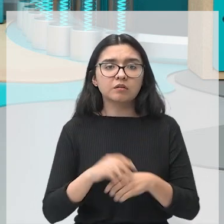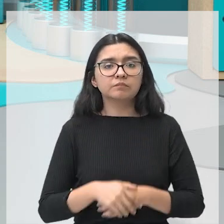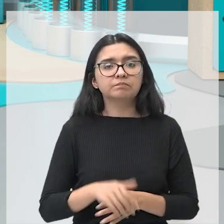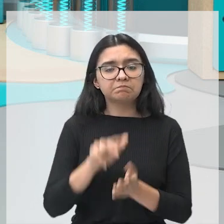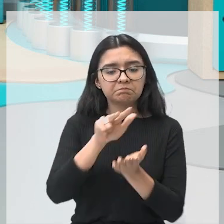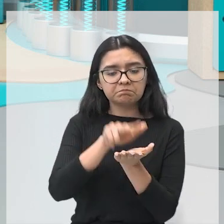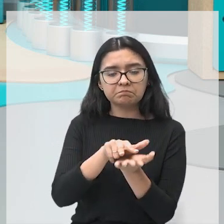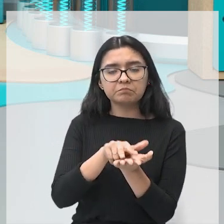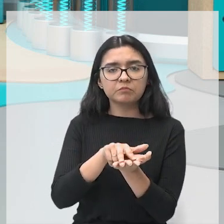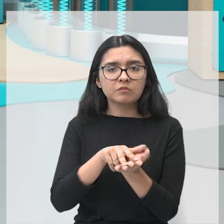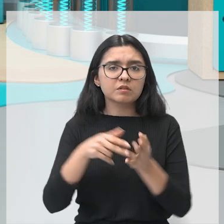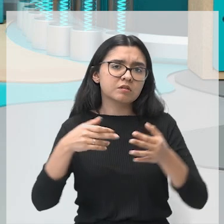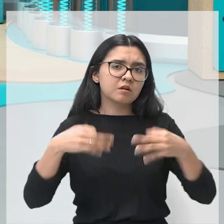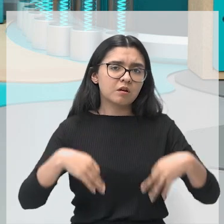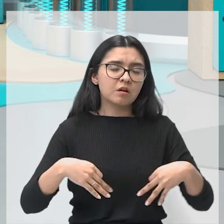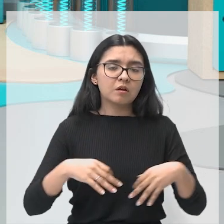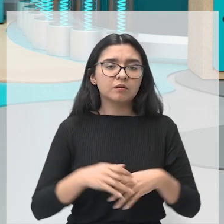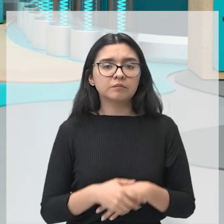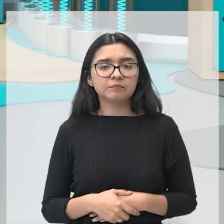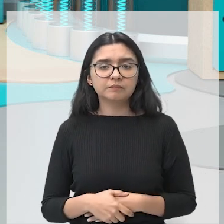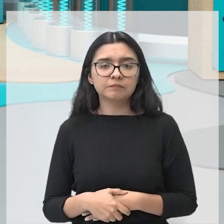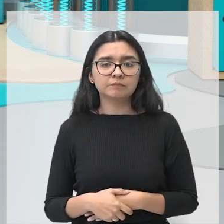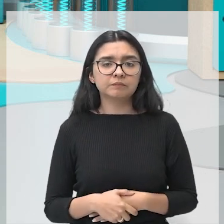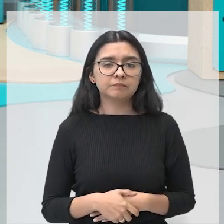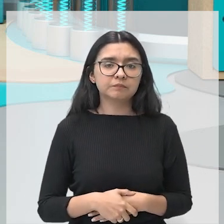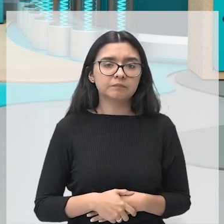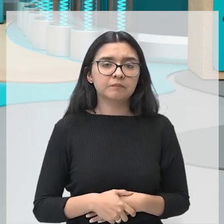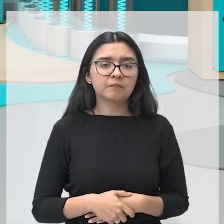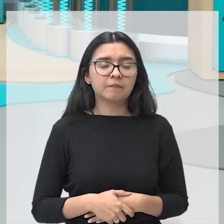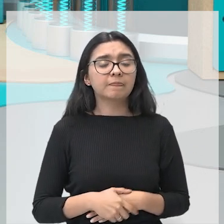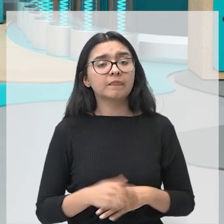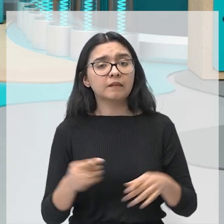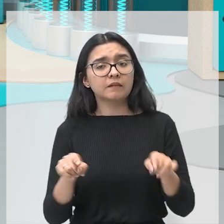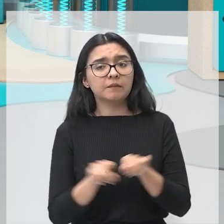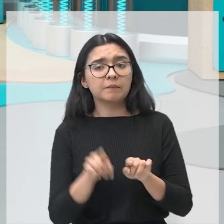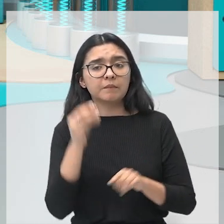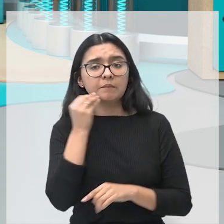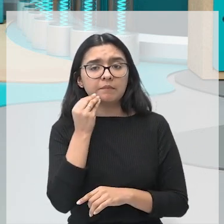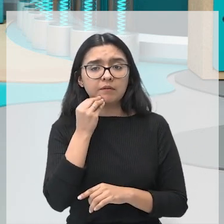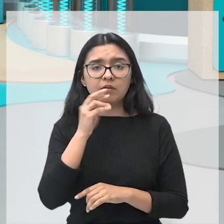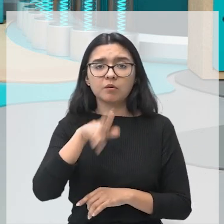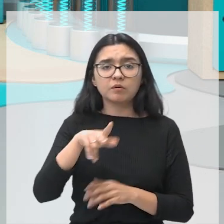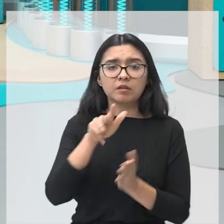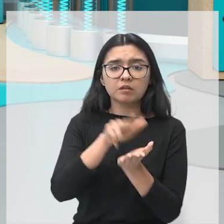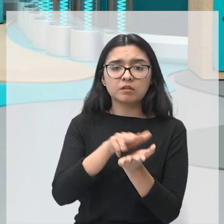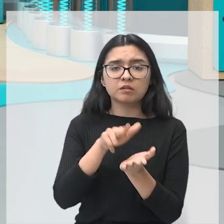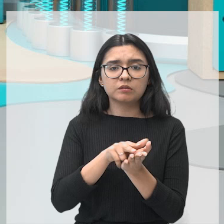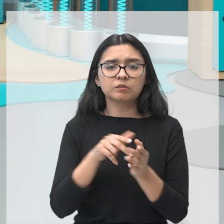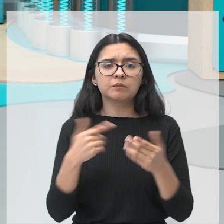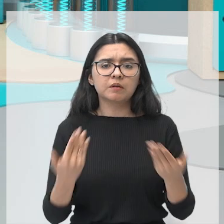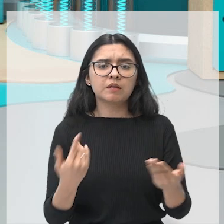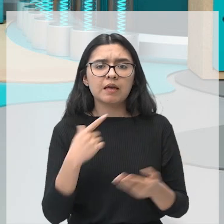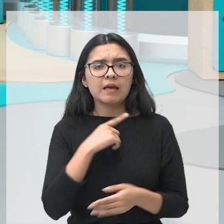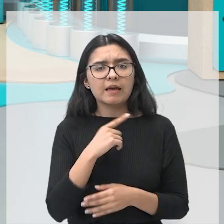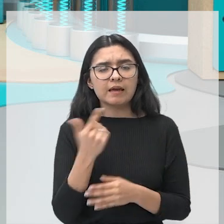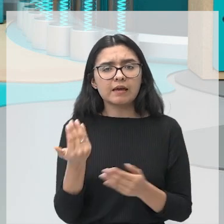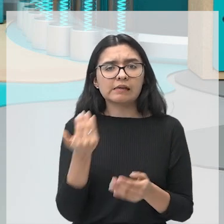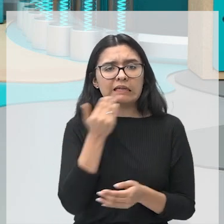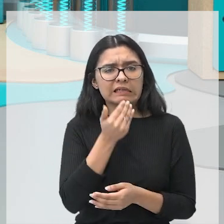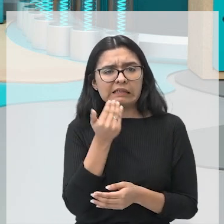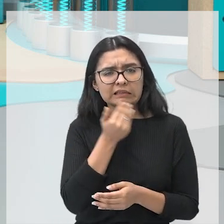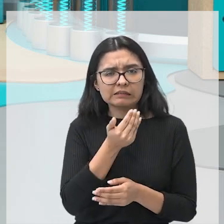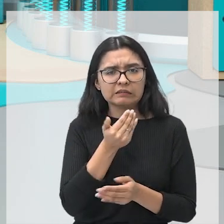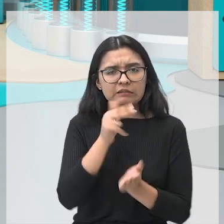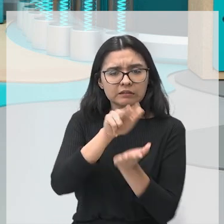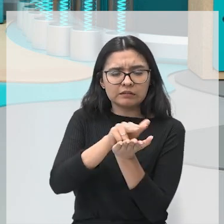não permanecer muito tempo na posição incorreta, né, com a coluna toda torta. Tem gente que dorme, parece um chiclete mastigado ali em